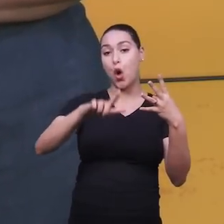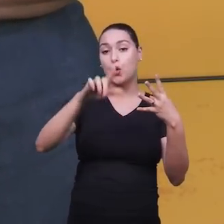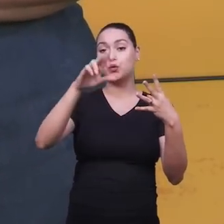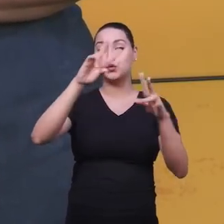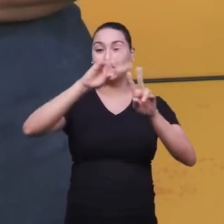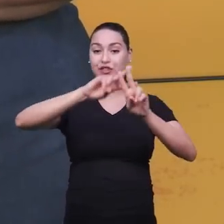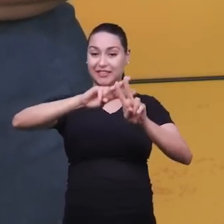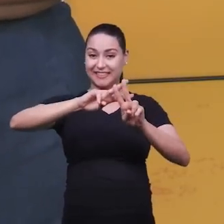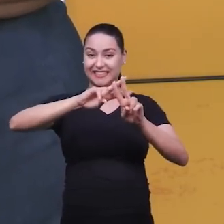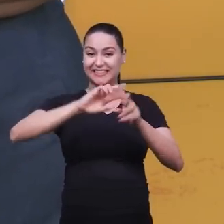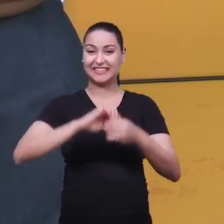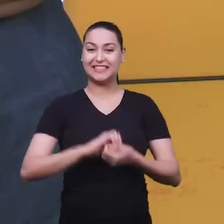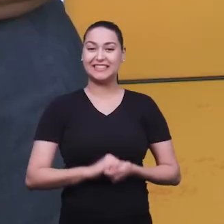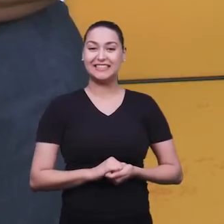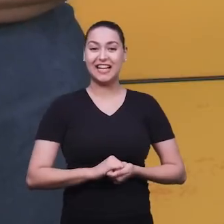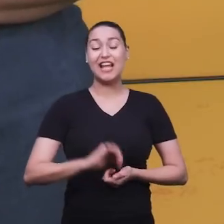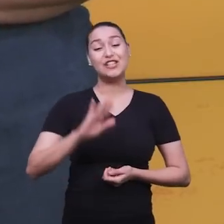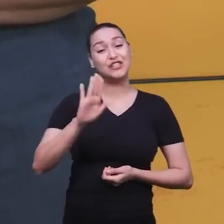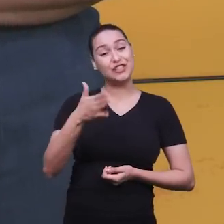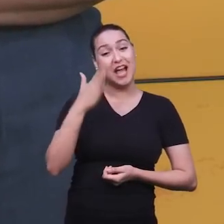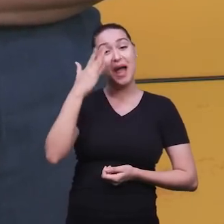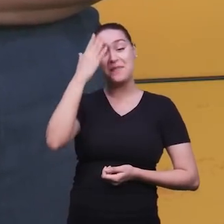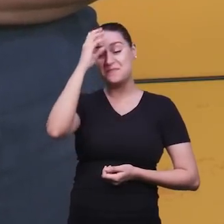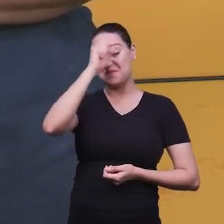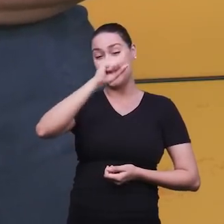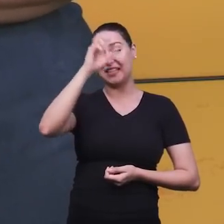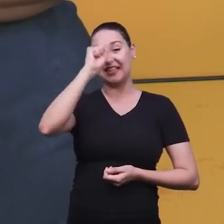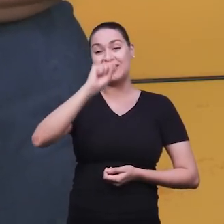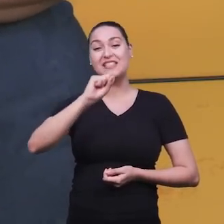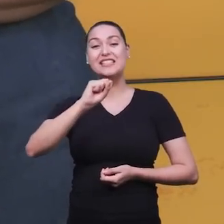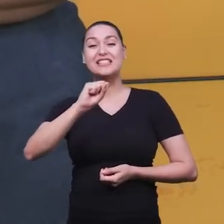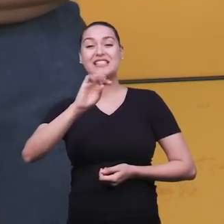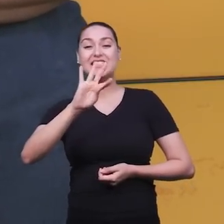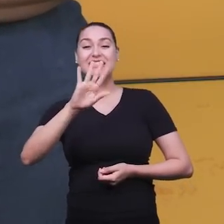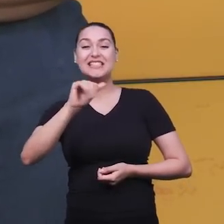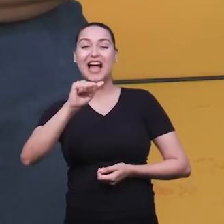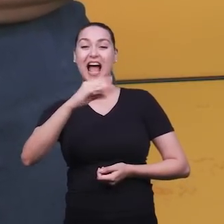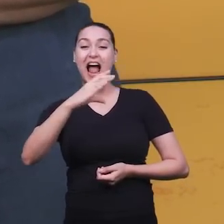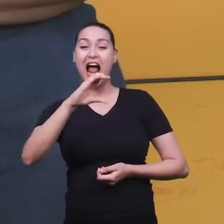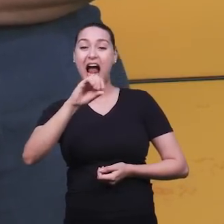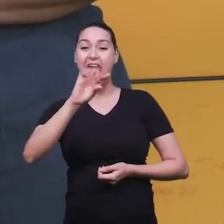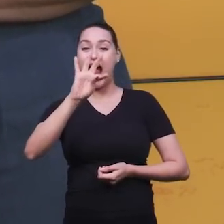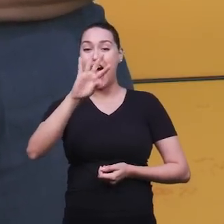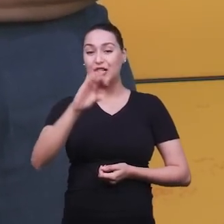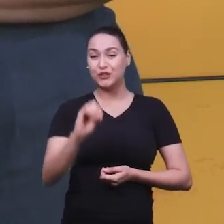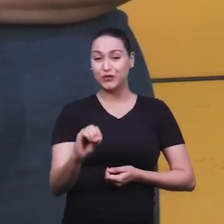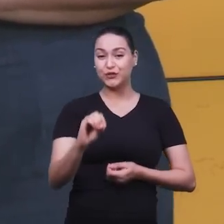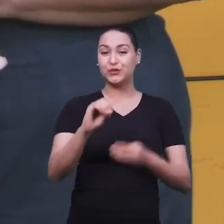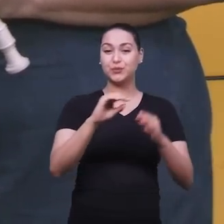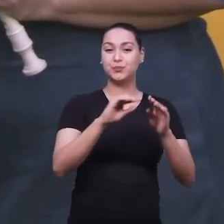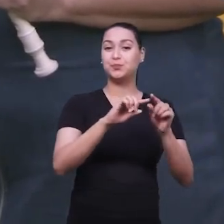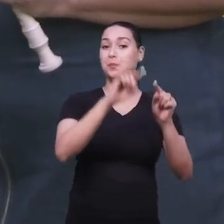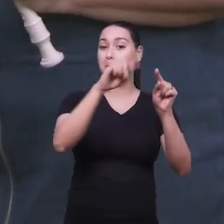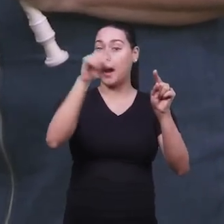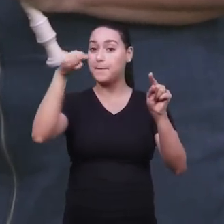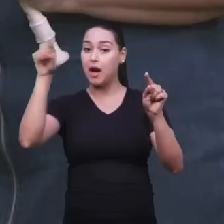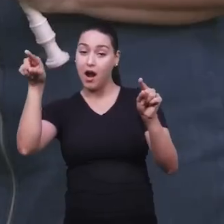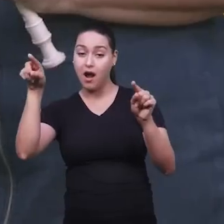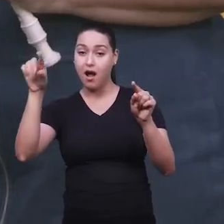sustenido. Nós já aprendemos sobre o staccato. A tia colocou o círculo vermelho para as notas que